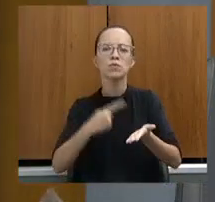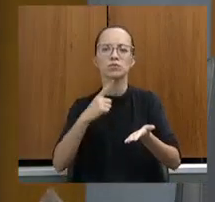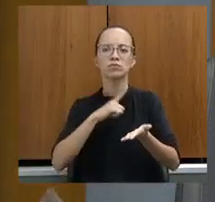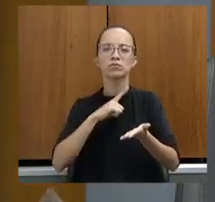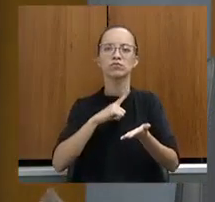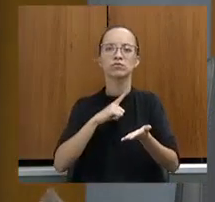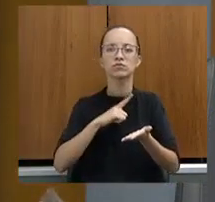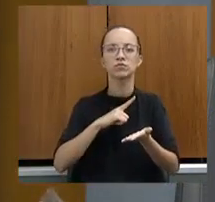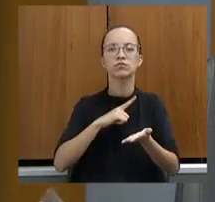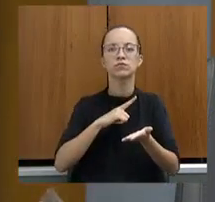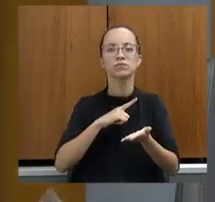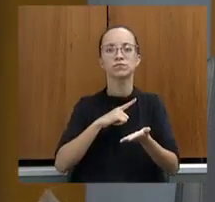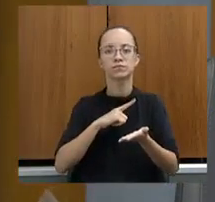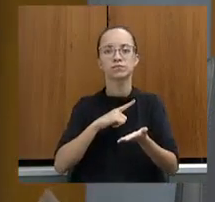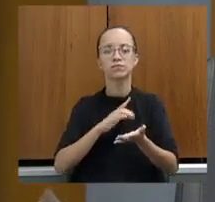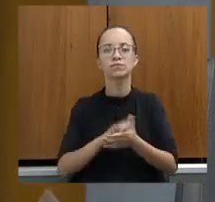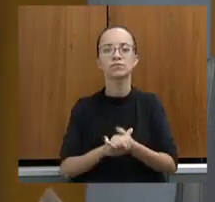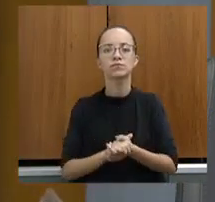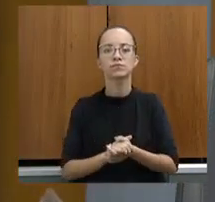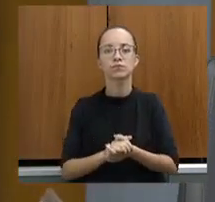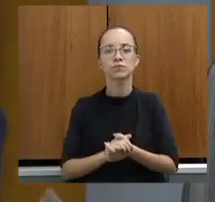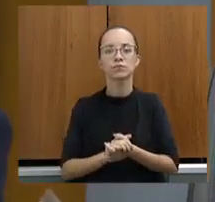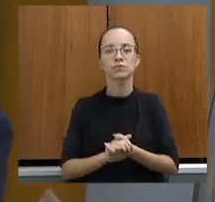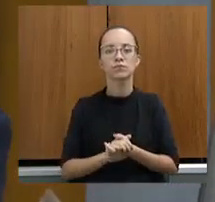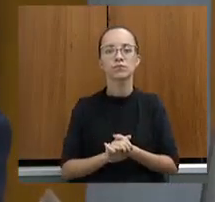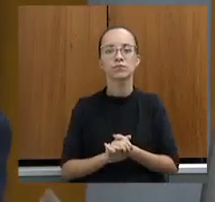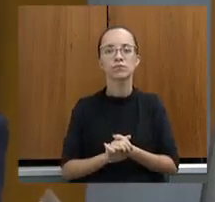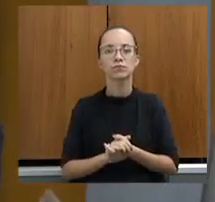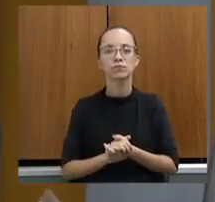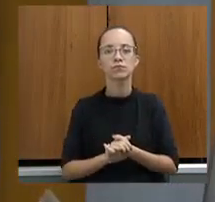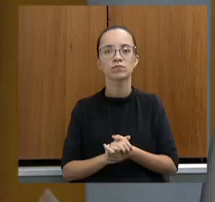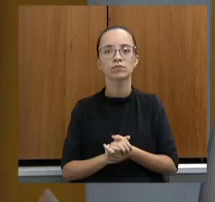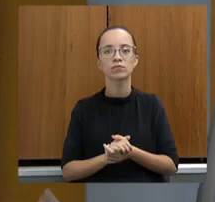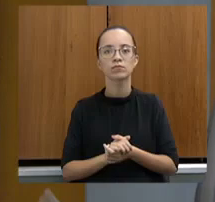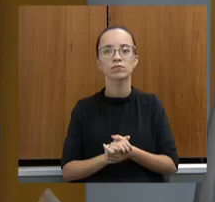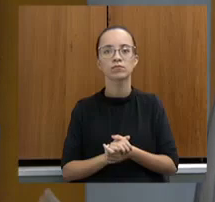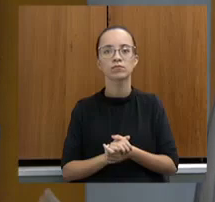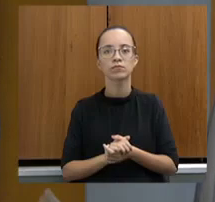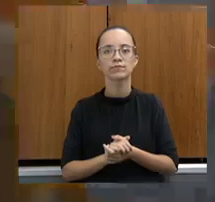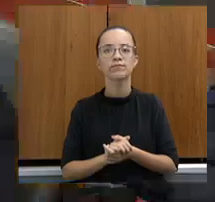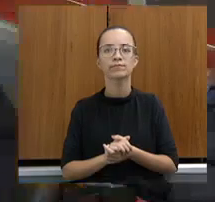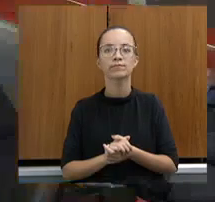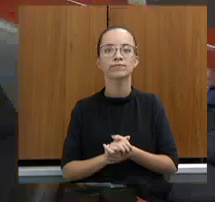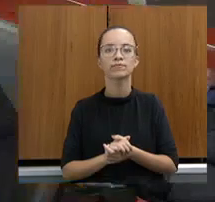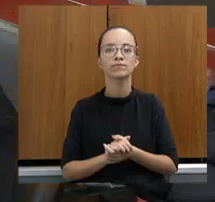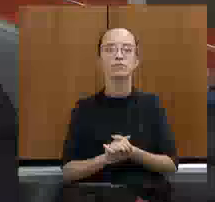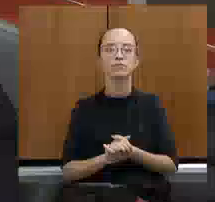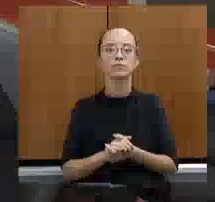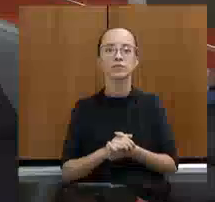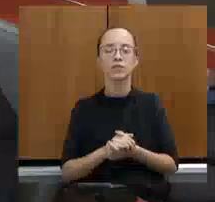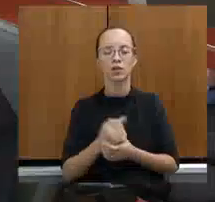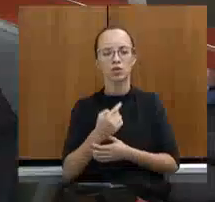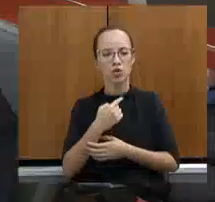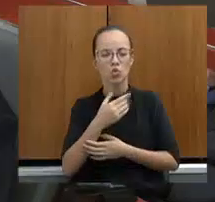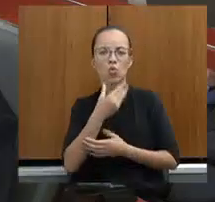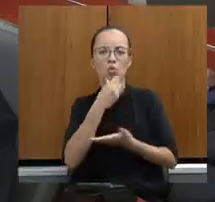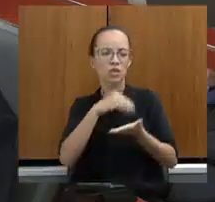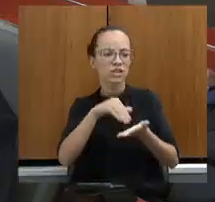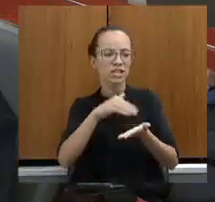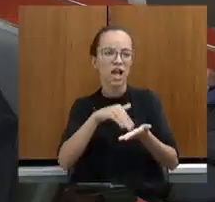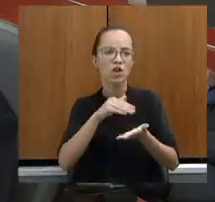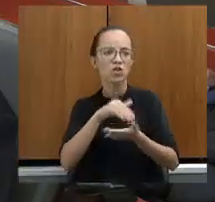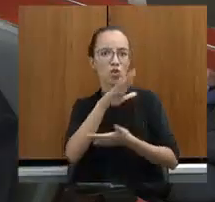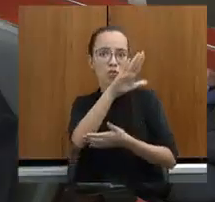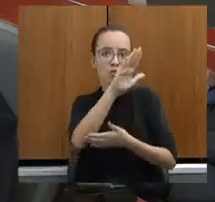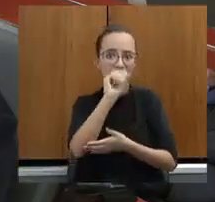que está aqui pode reforçar Deputado João Leite de não convocar secretário nós exibimos o secretário de